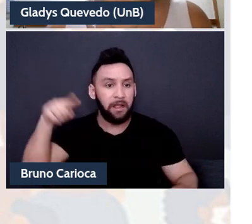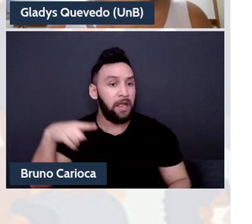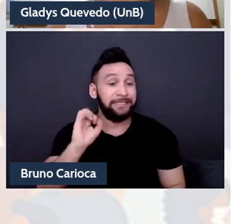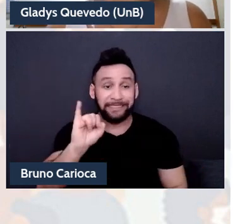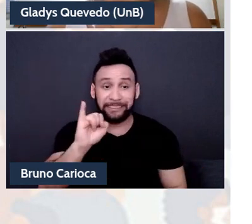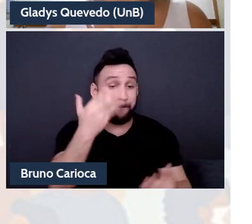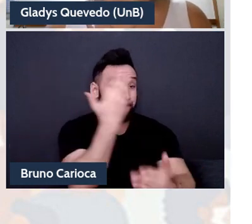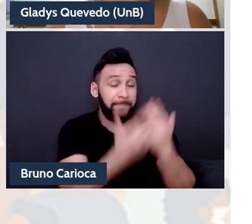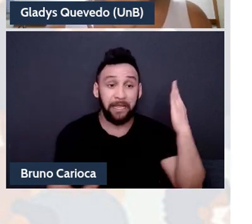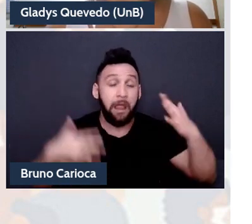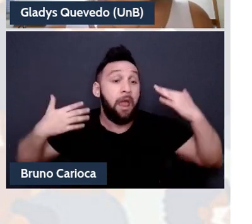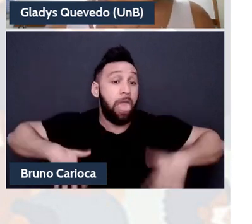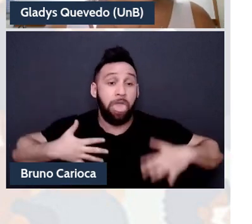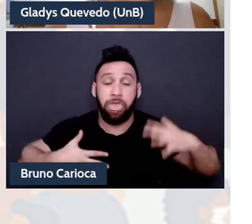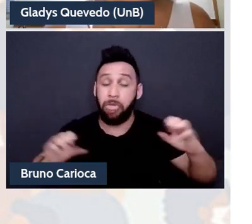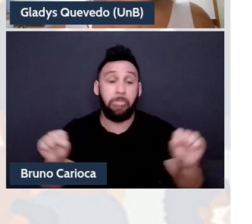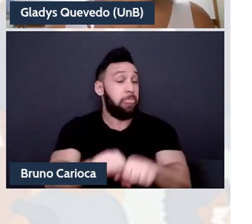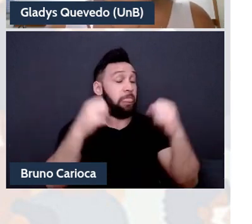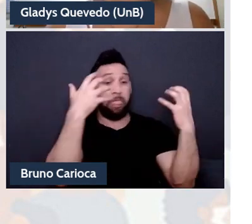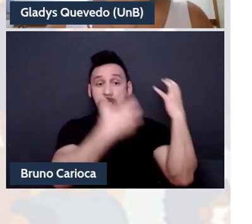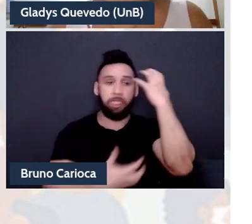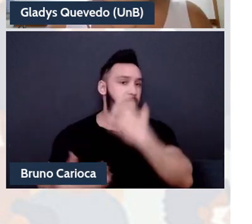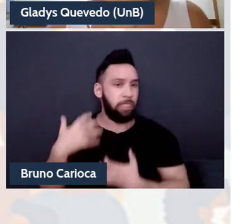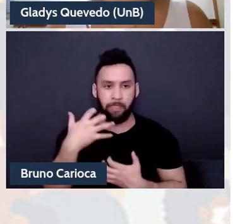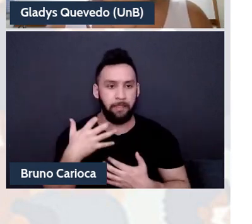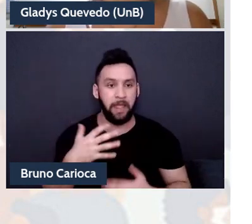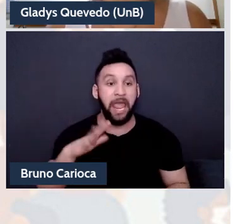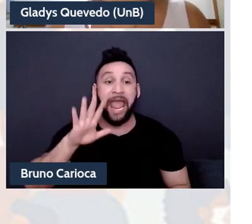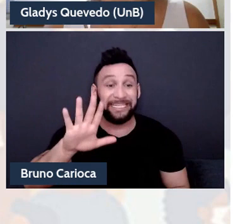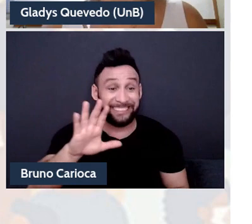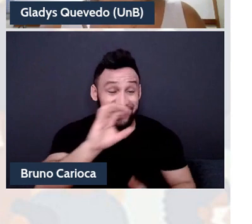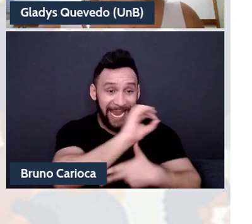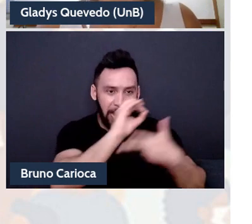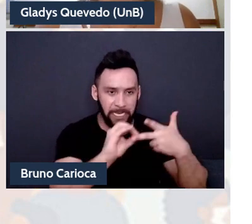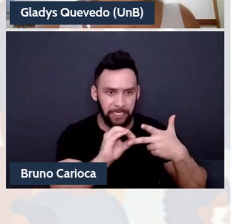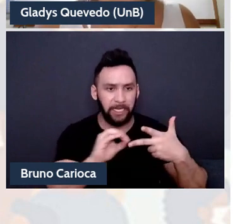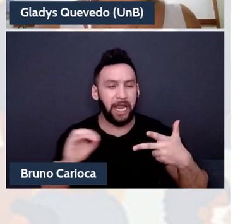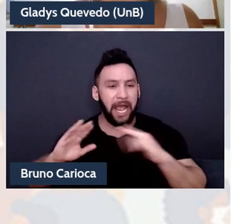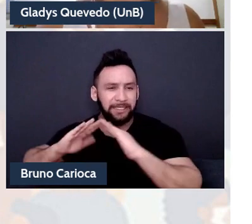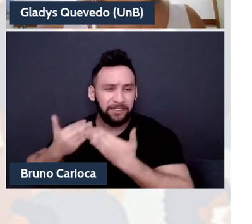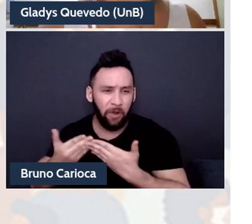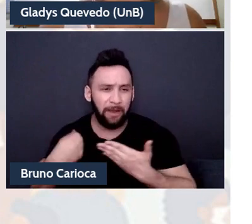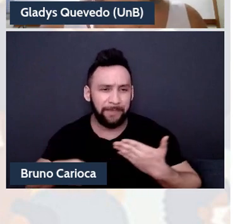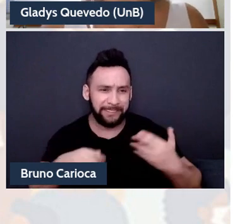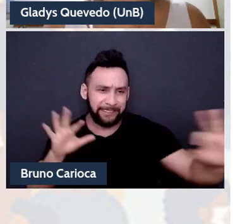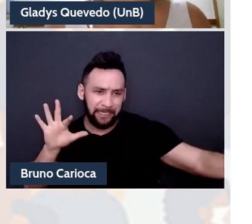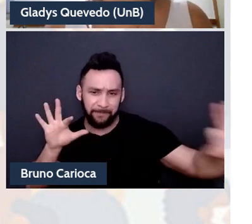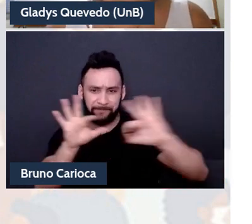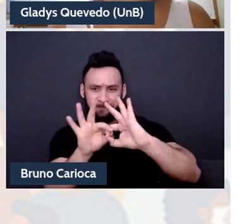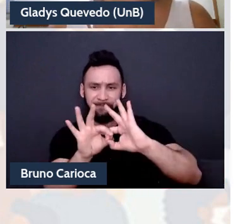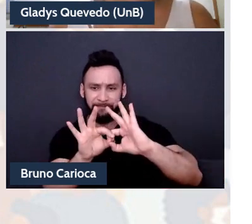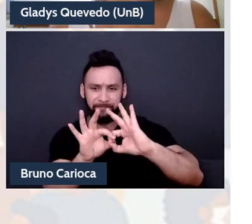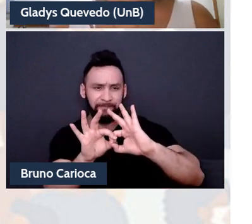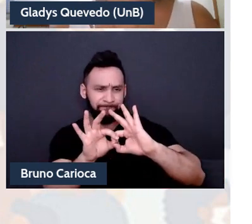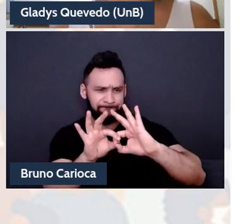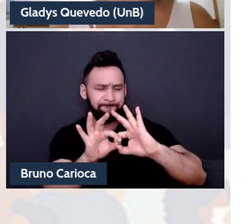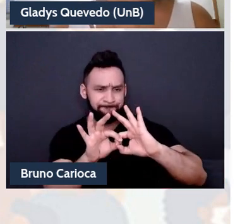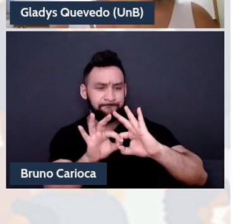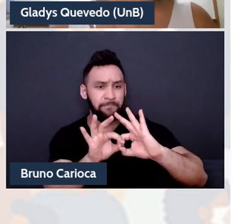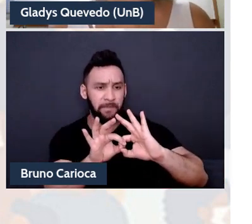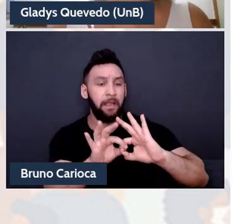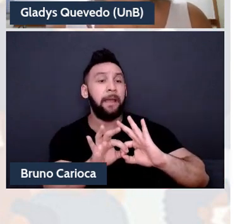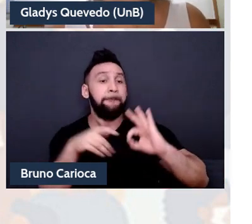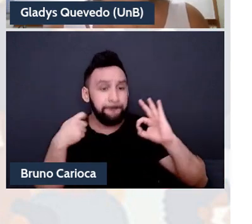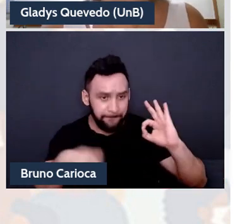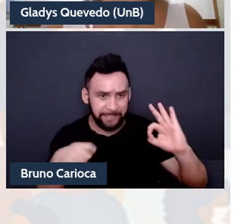sistemas educacionais mudem seus comportamentos e estratégias educacionais à medida que se esforçam para ter sucesso